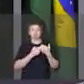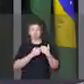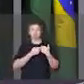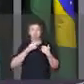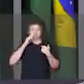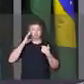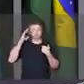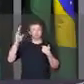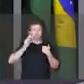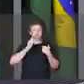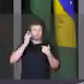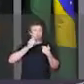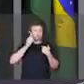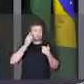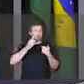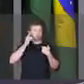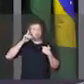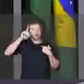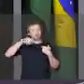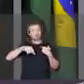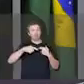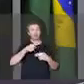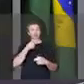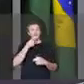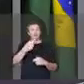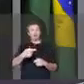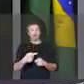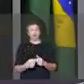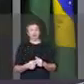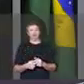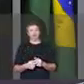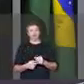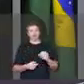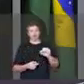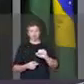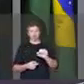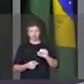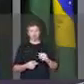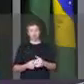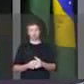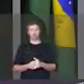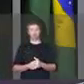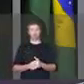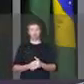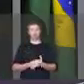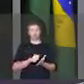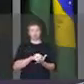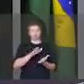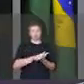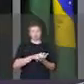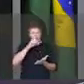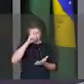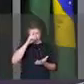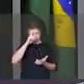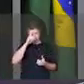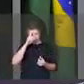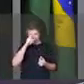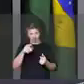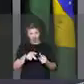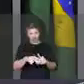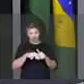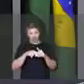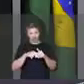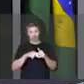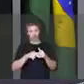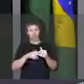precípua desse cargo é falar. 8. Não há multa diária no processo penal. Não há essa